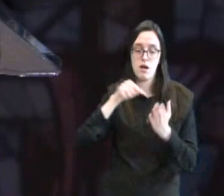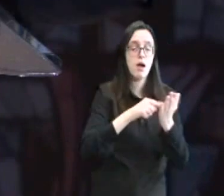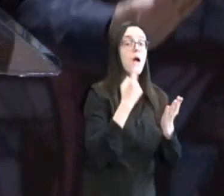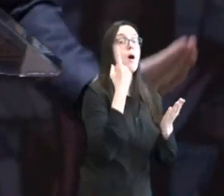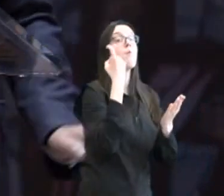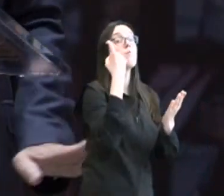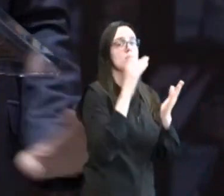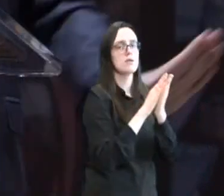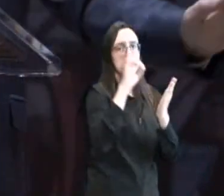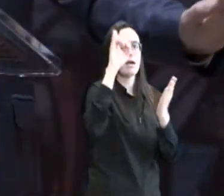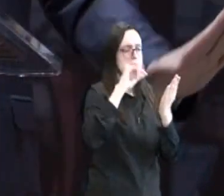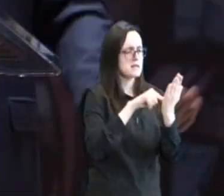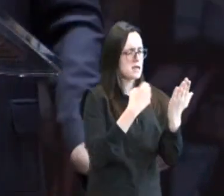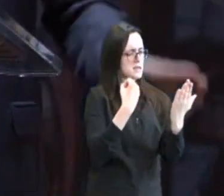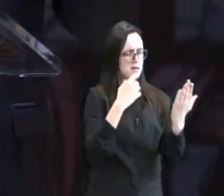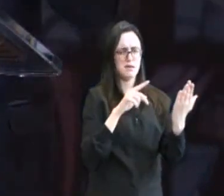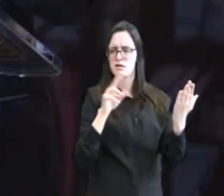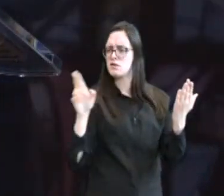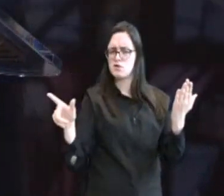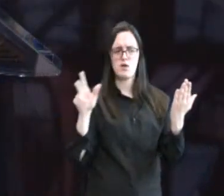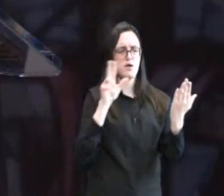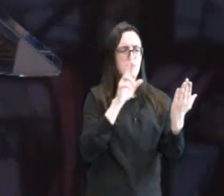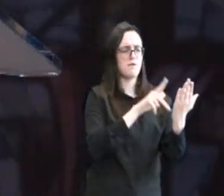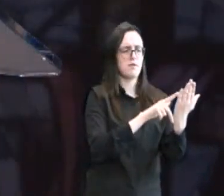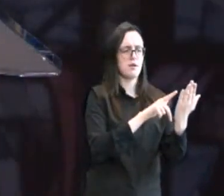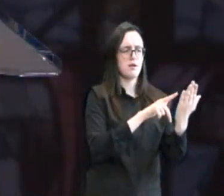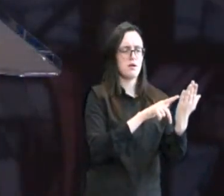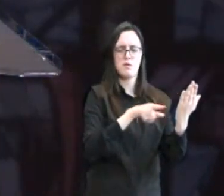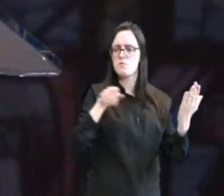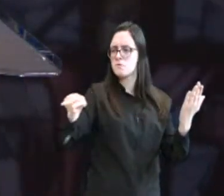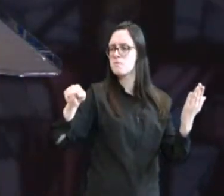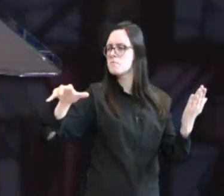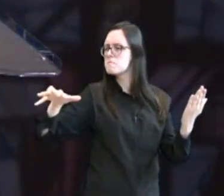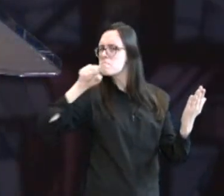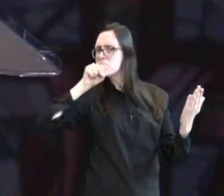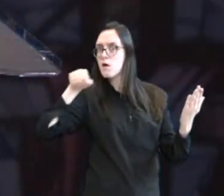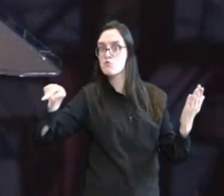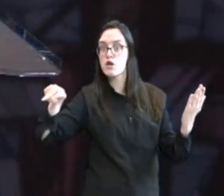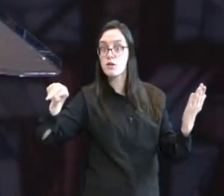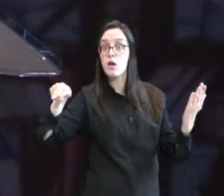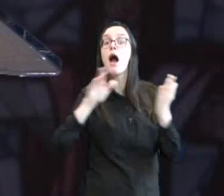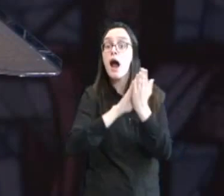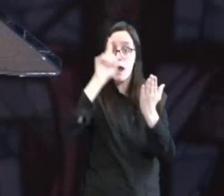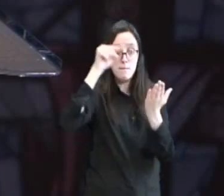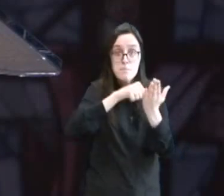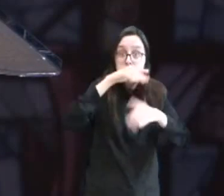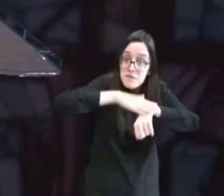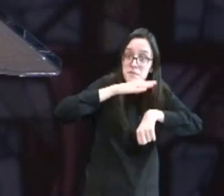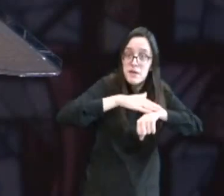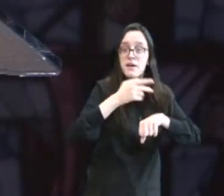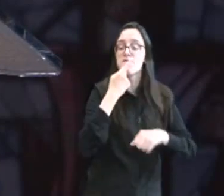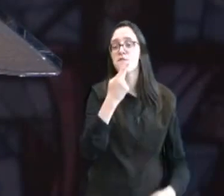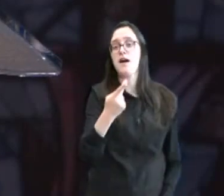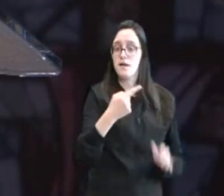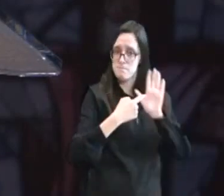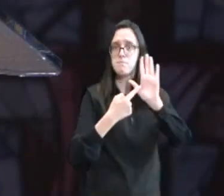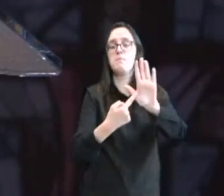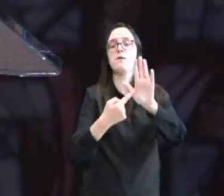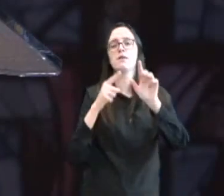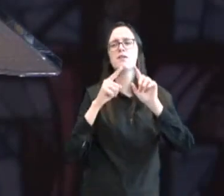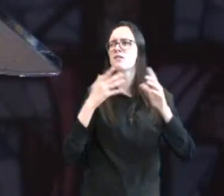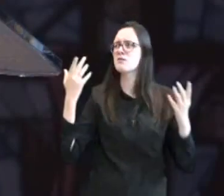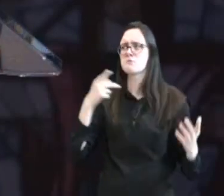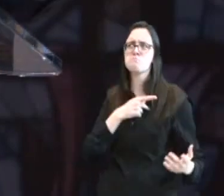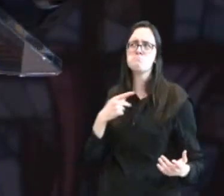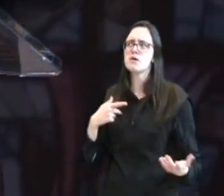alguém ensinar outra coisa diferente, seja maldito, diz a própria palavra. Mas pastor,